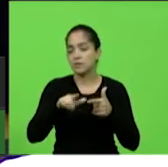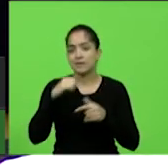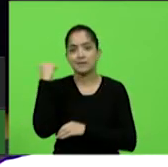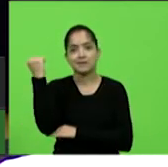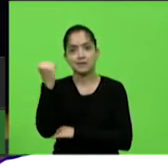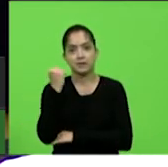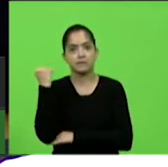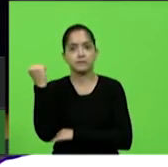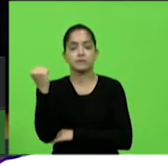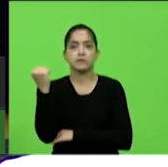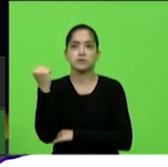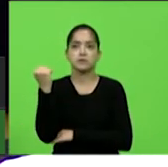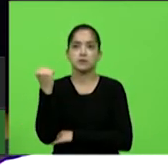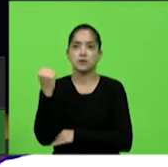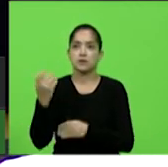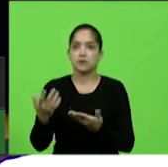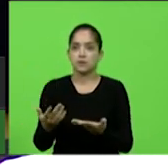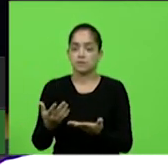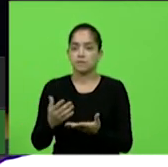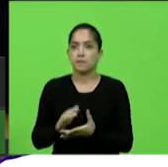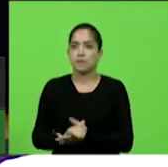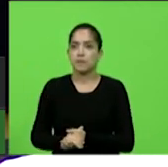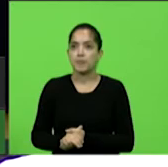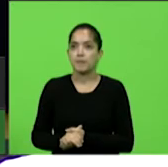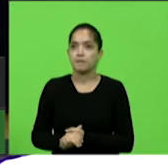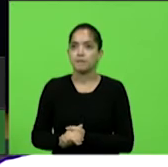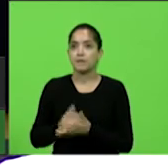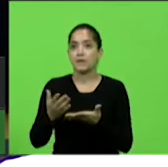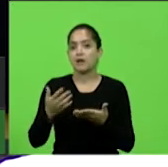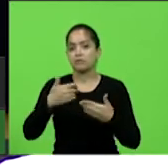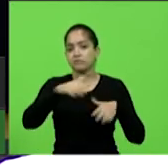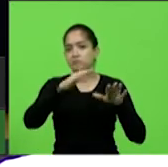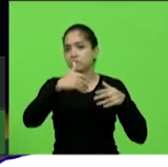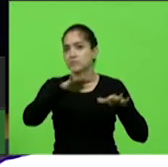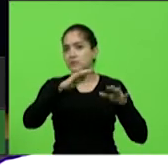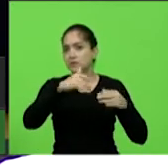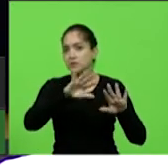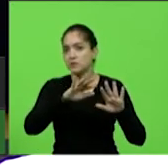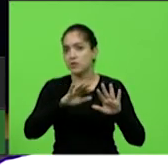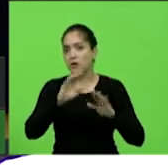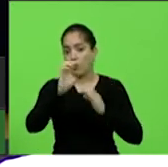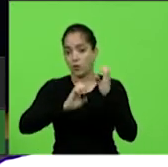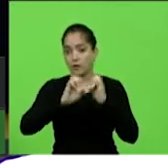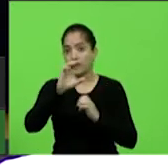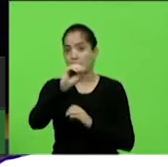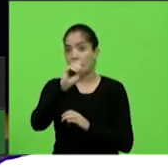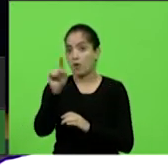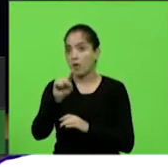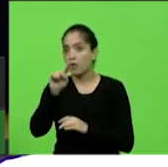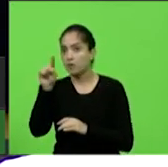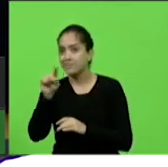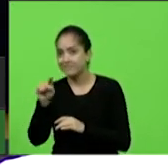problema. E nós não podemos, obrigado, nós não podemos deixar que a OZZ se transforme na